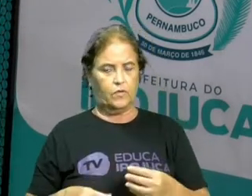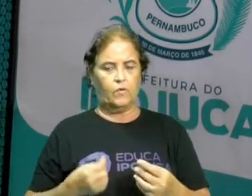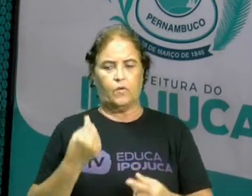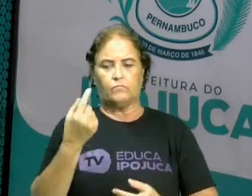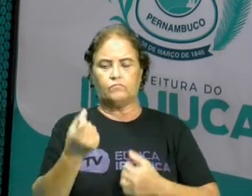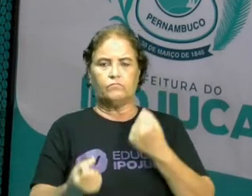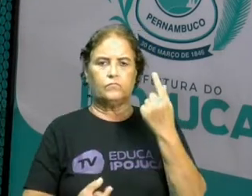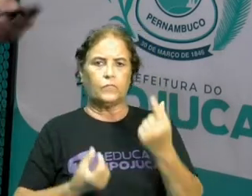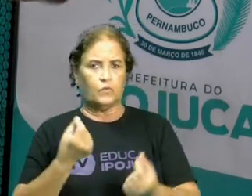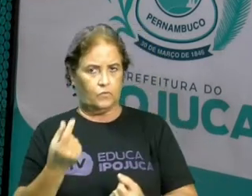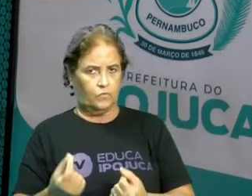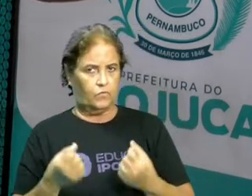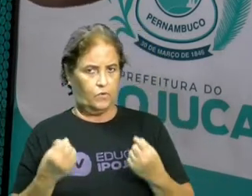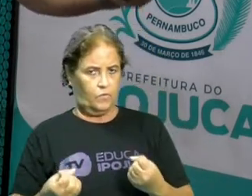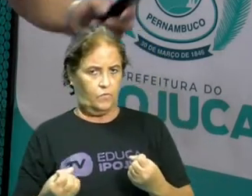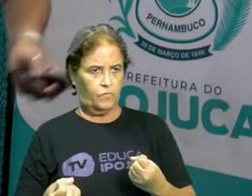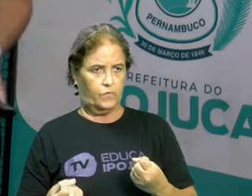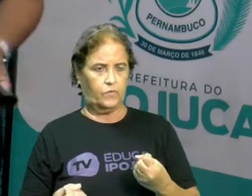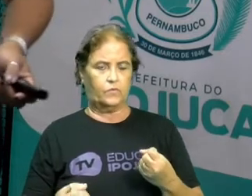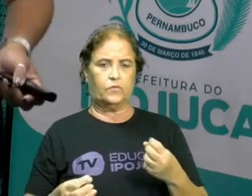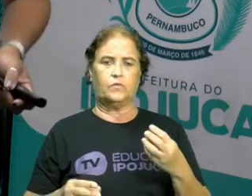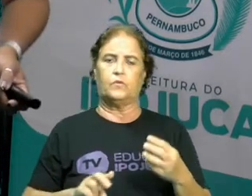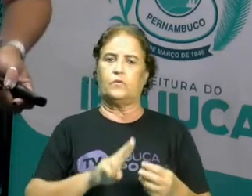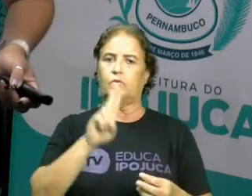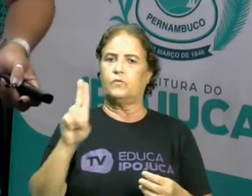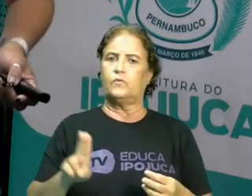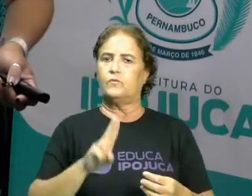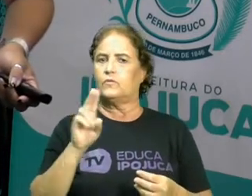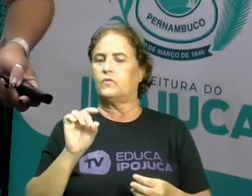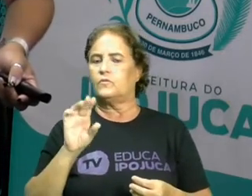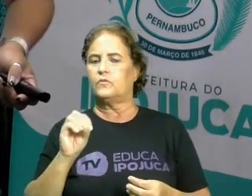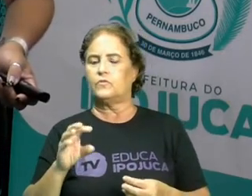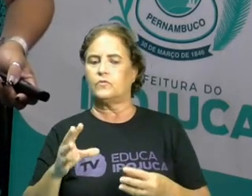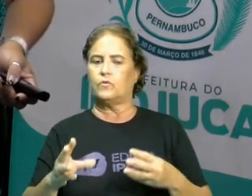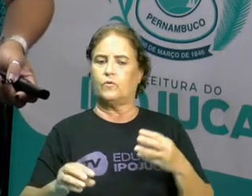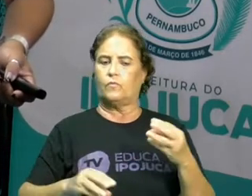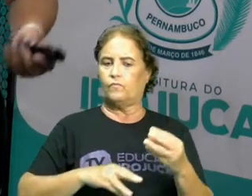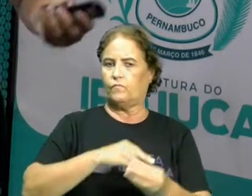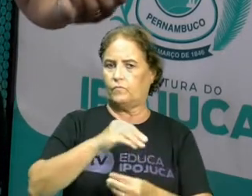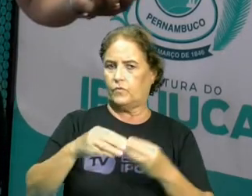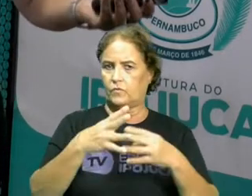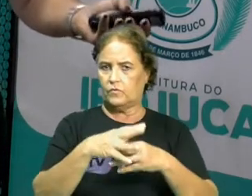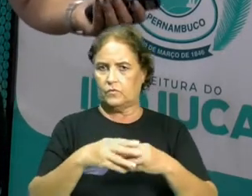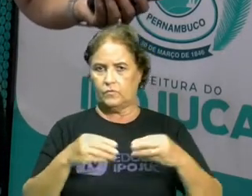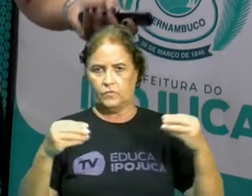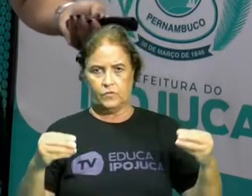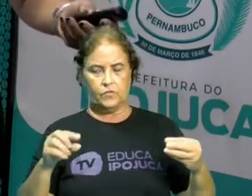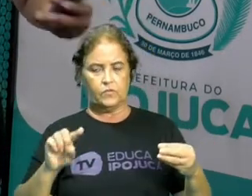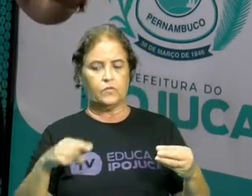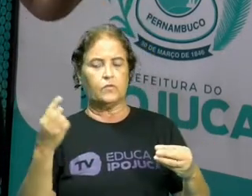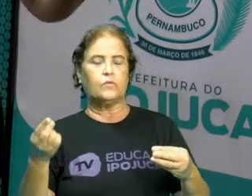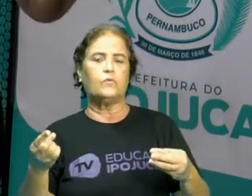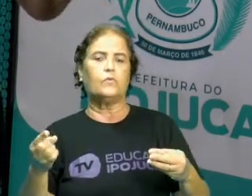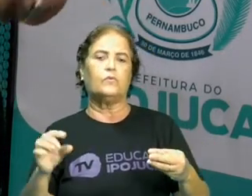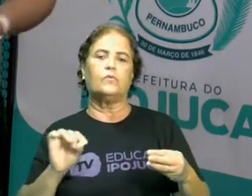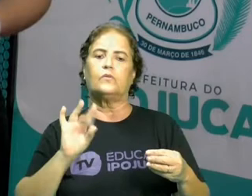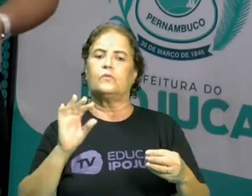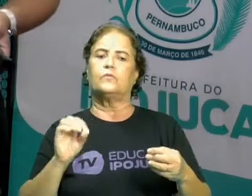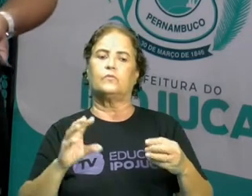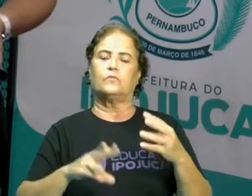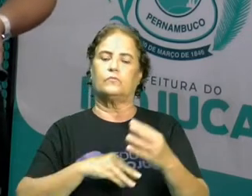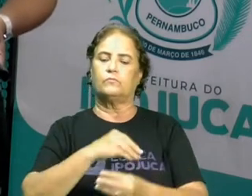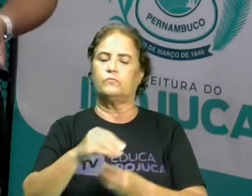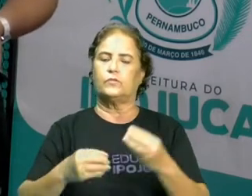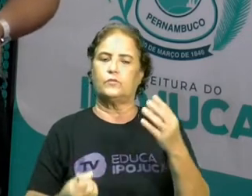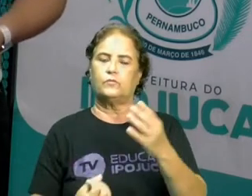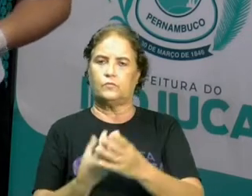em misturas heterogêneas e outras eu só vou conseguir usar em misturas homogêneas. E também vai depender de como essas